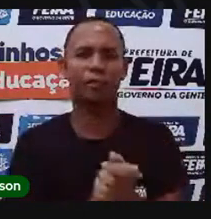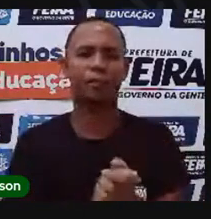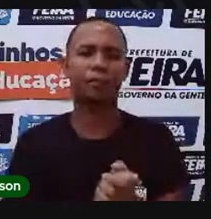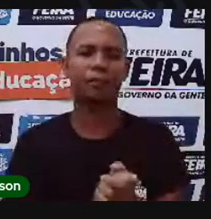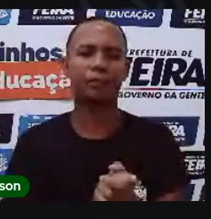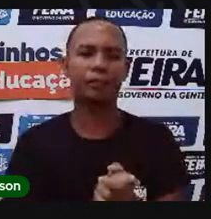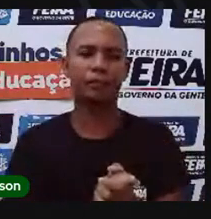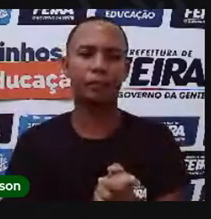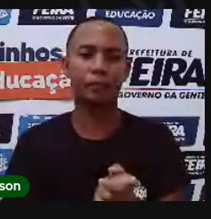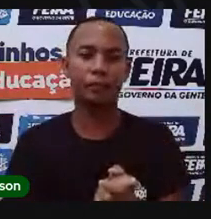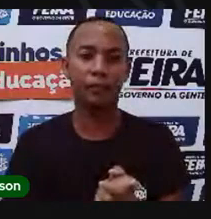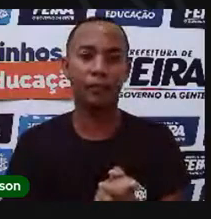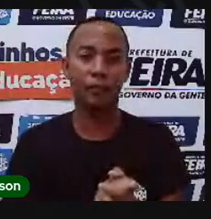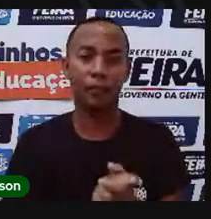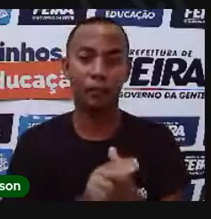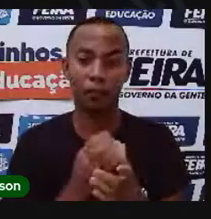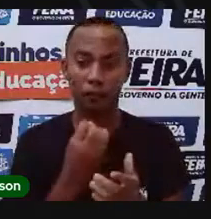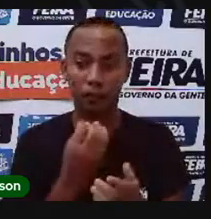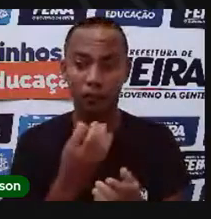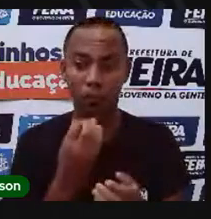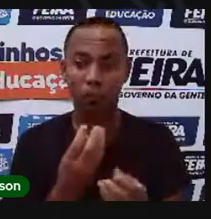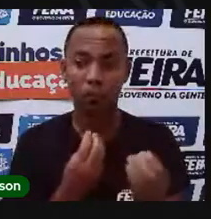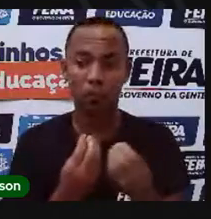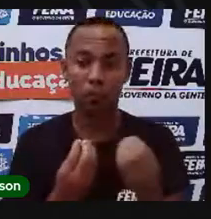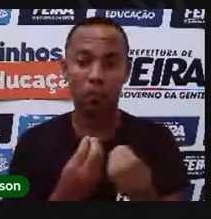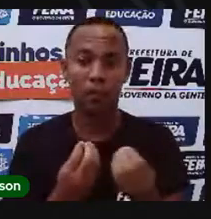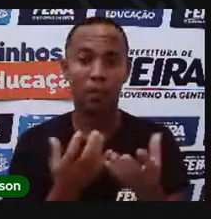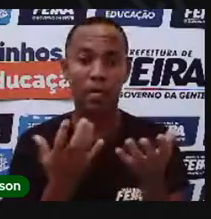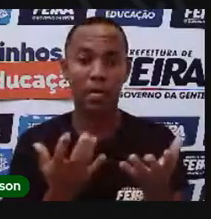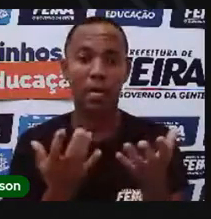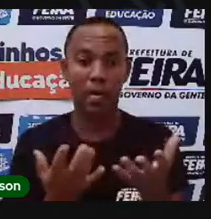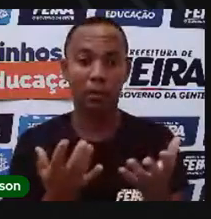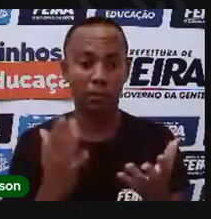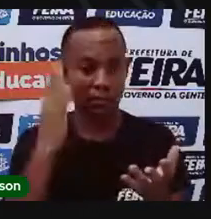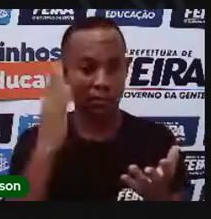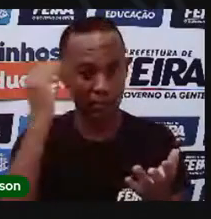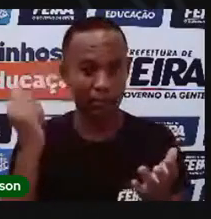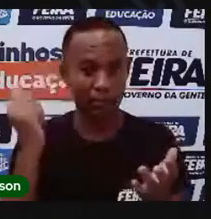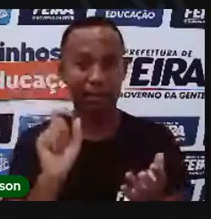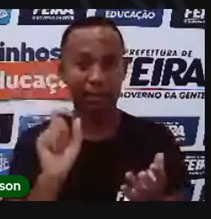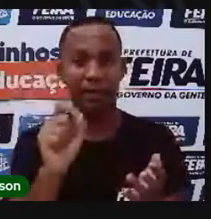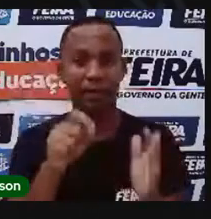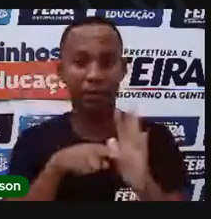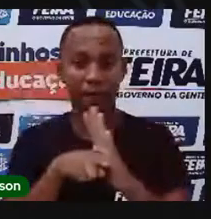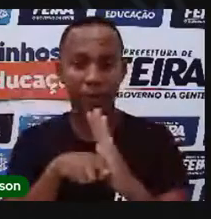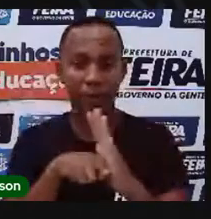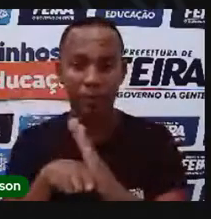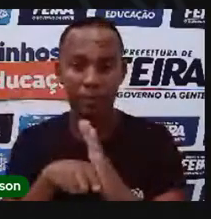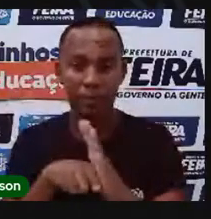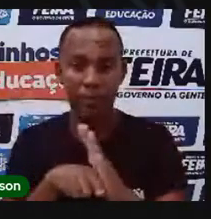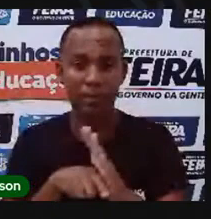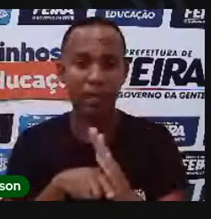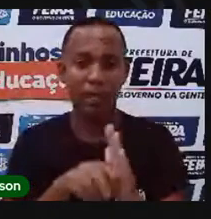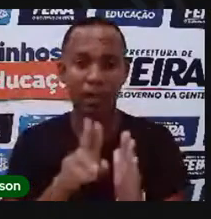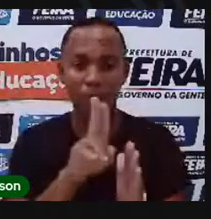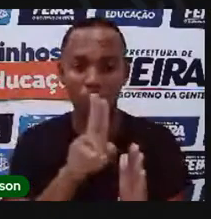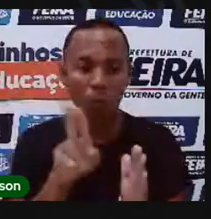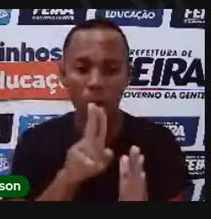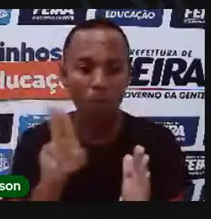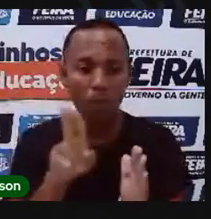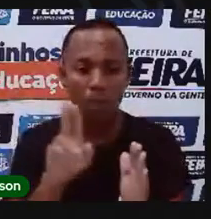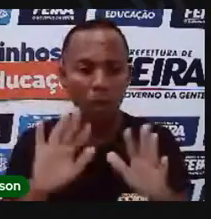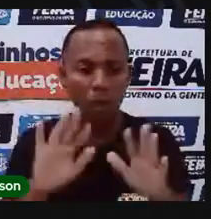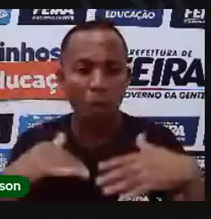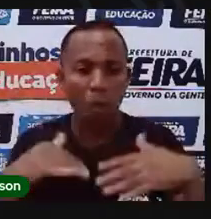Bom, e o questionamento aí para vocês, eu quero saber quem pesquisou para saber, será que o nome é xilogravura ou